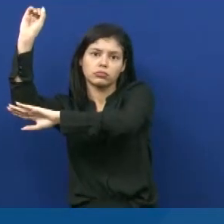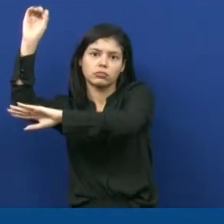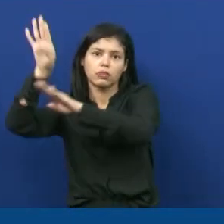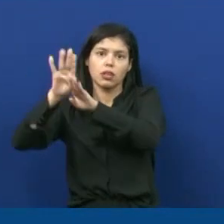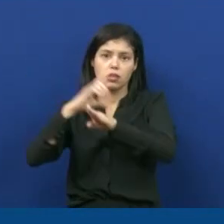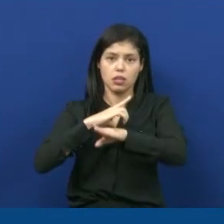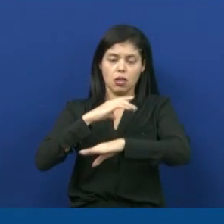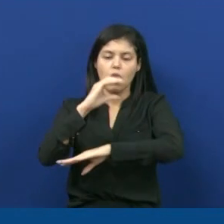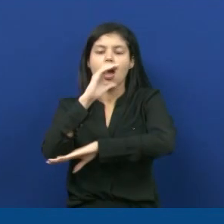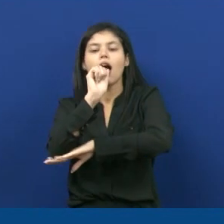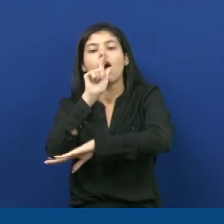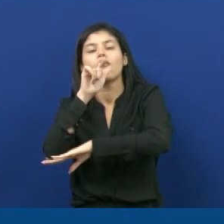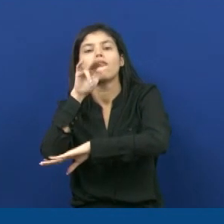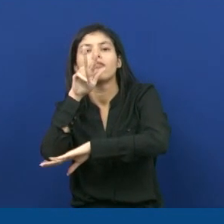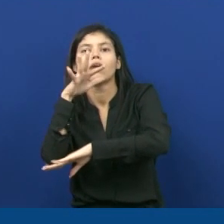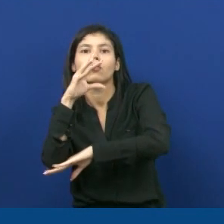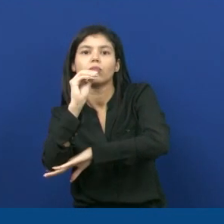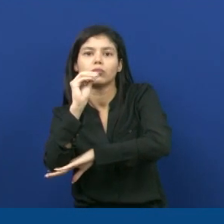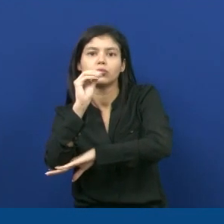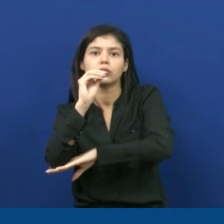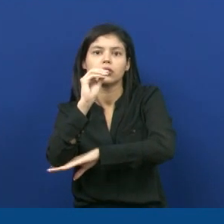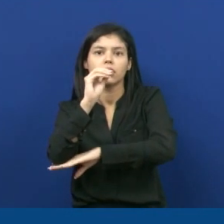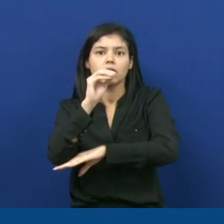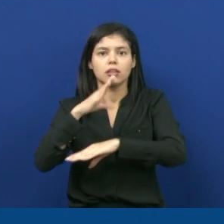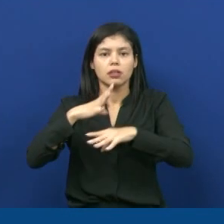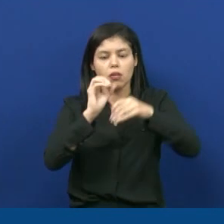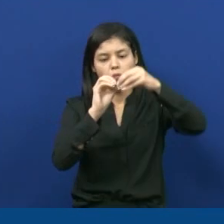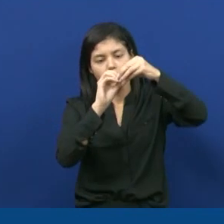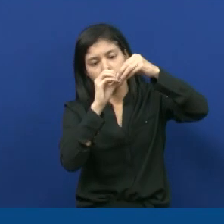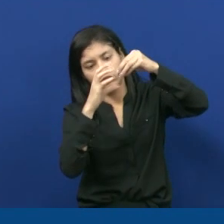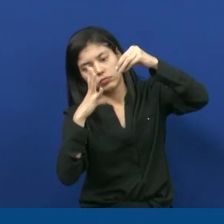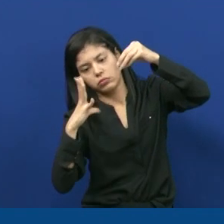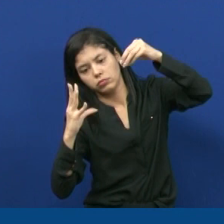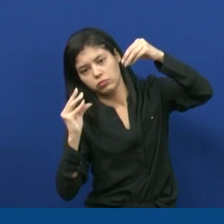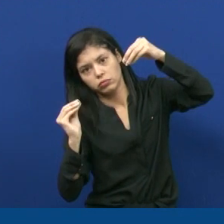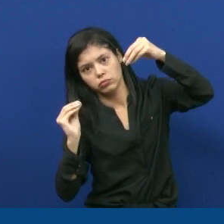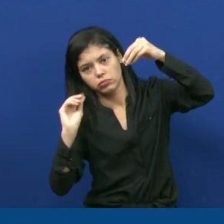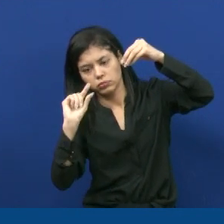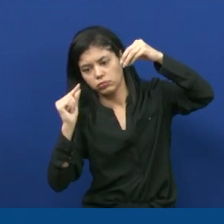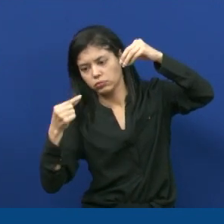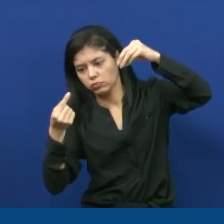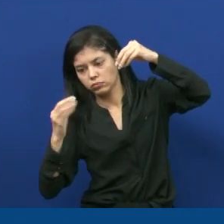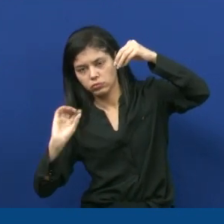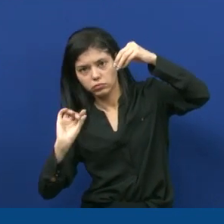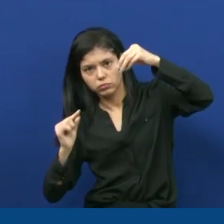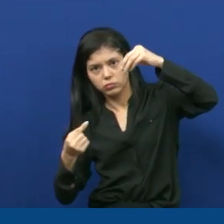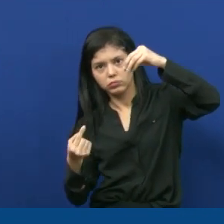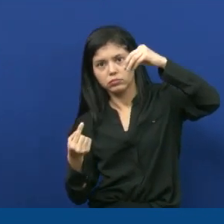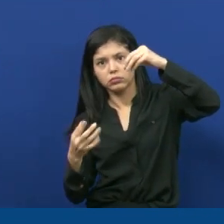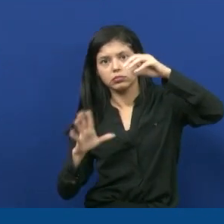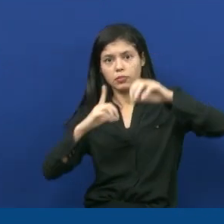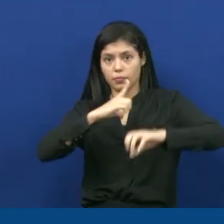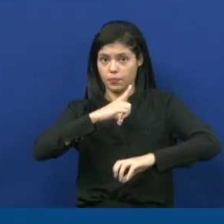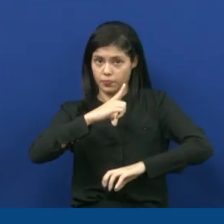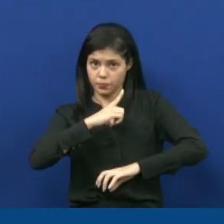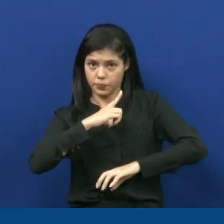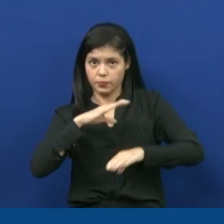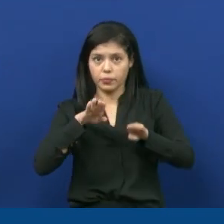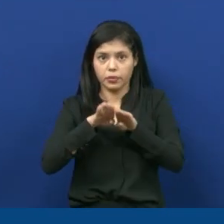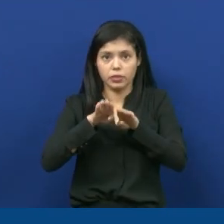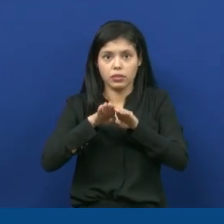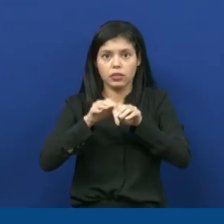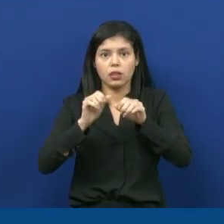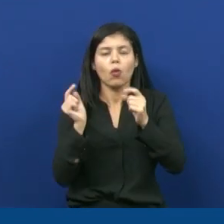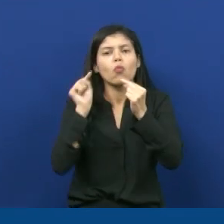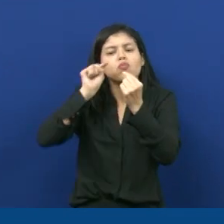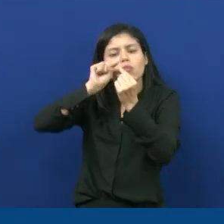Esses alvéolos, eles são bem irrigados de várias veias para que exatamente tenha